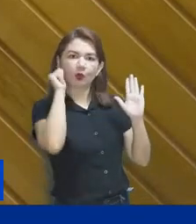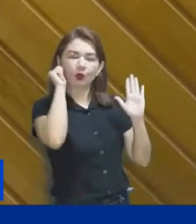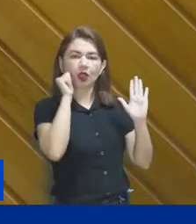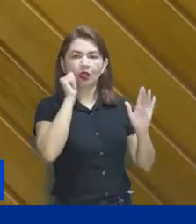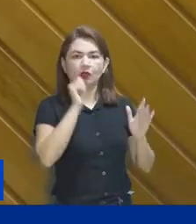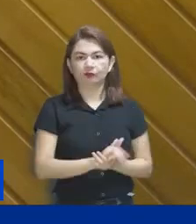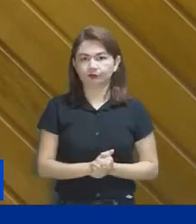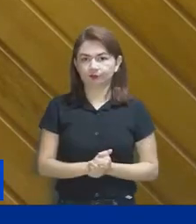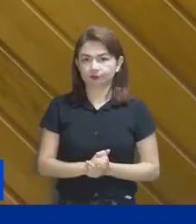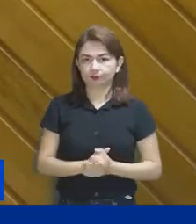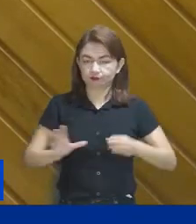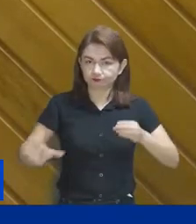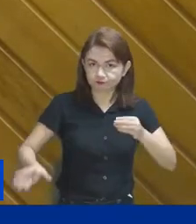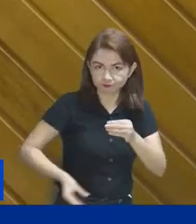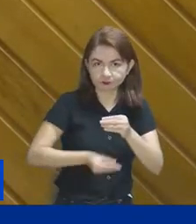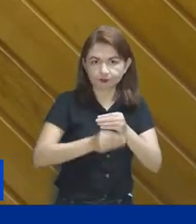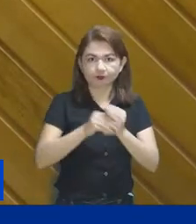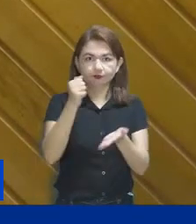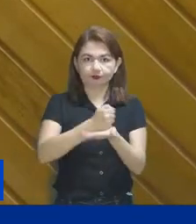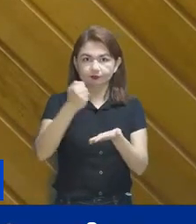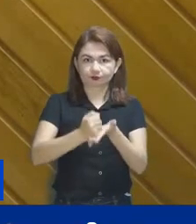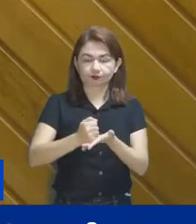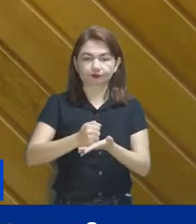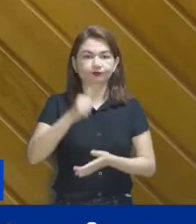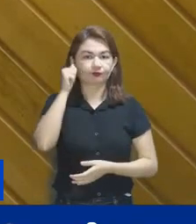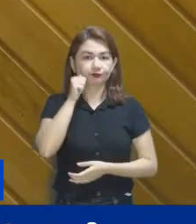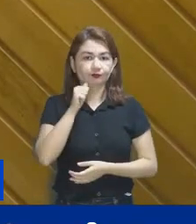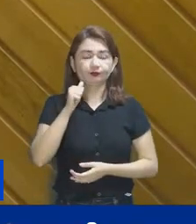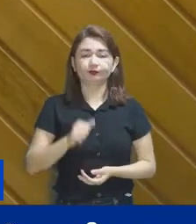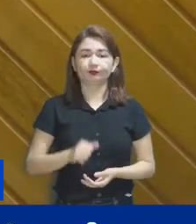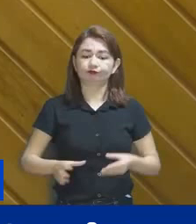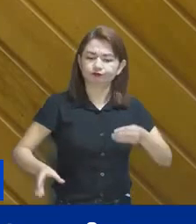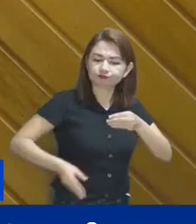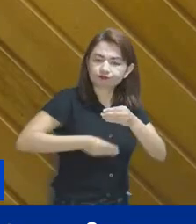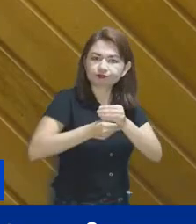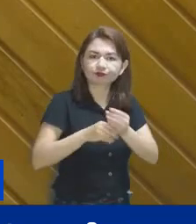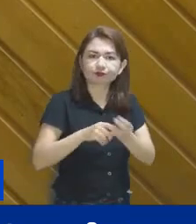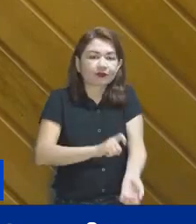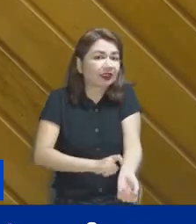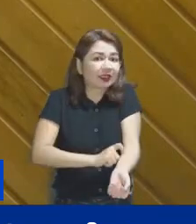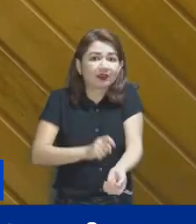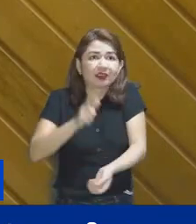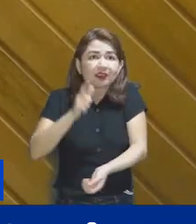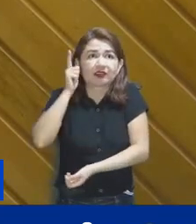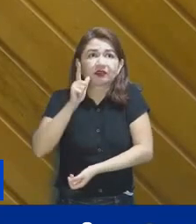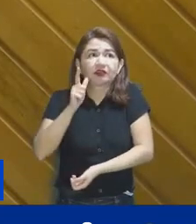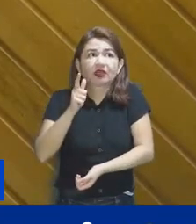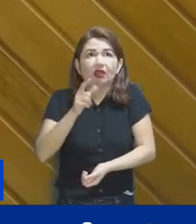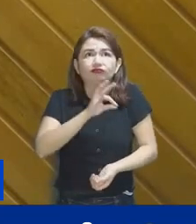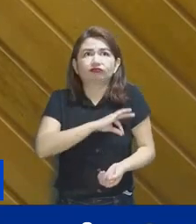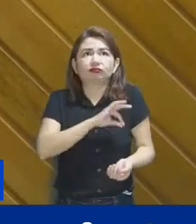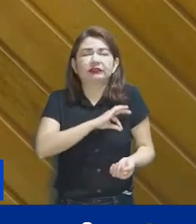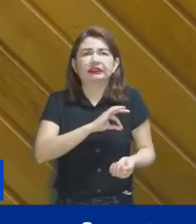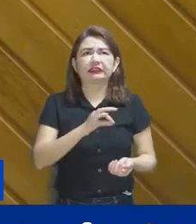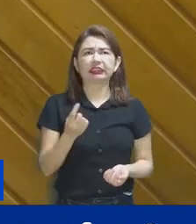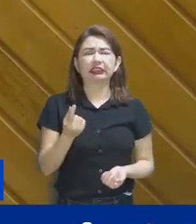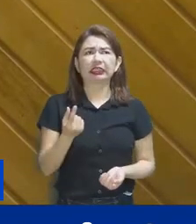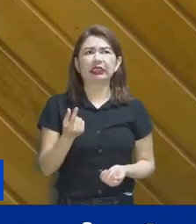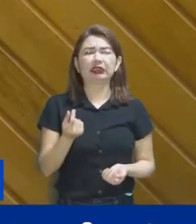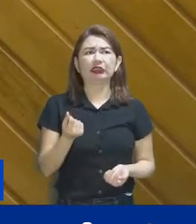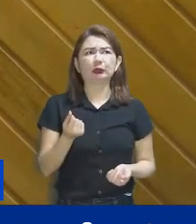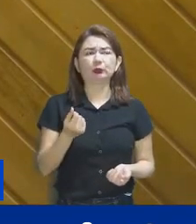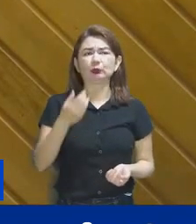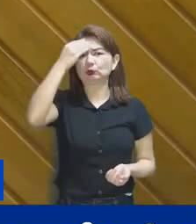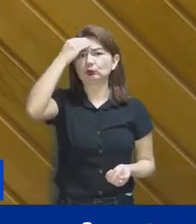espaço, foi juntado o contrato dela. E também, por estar nervosa, ela não conseguiu dizer quanto ganhava, o tempo que ganhava, mas ela se lembrou